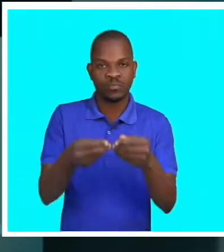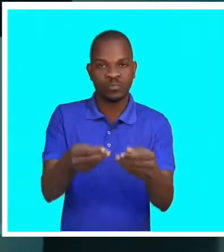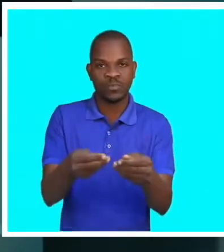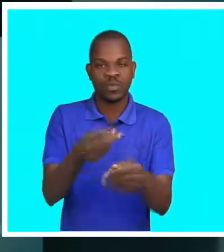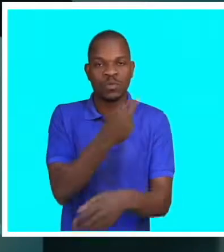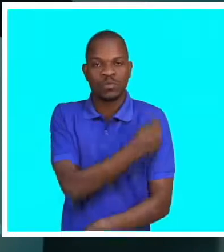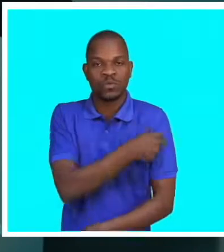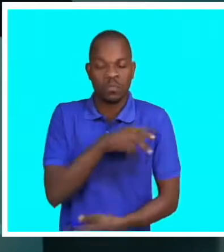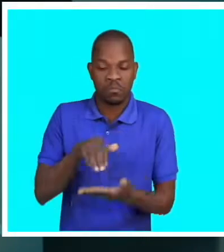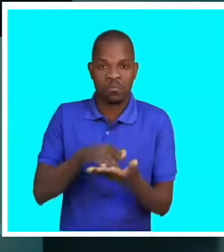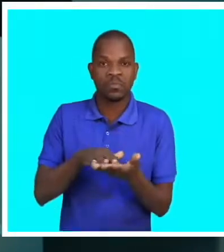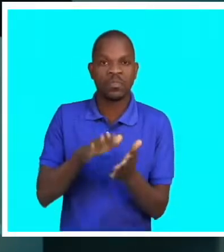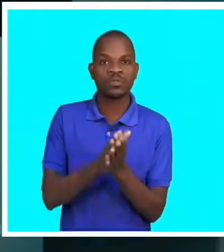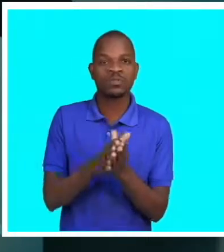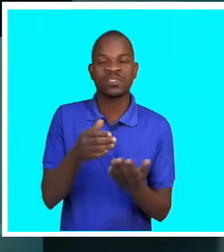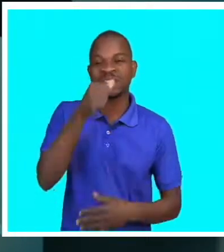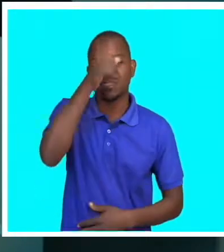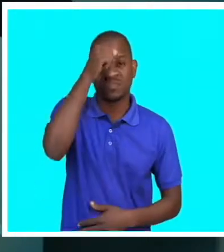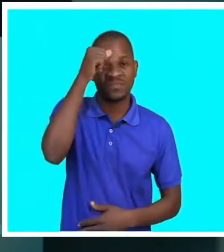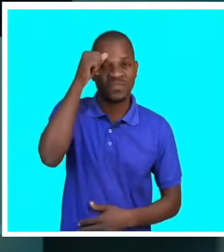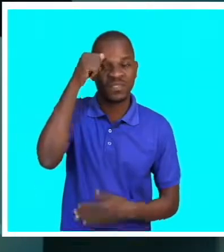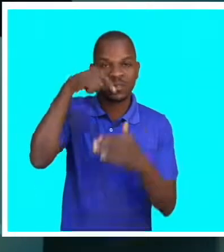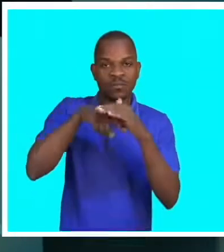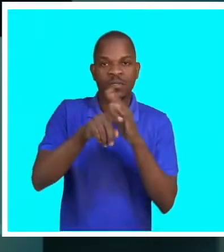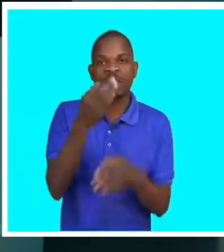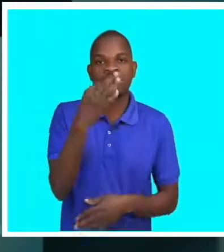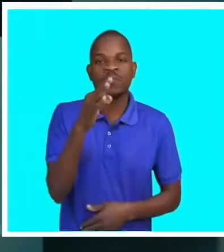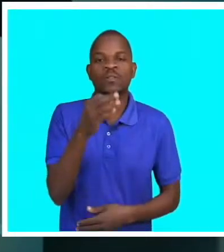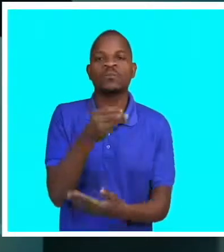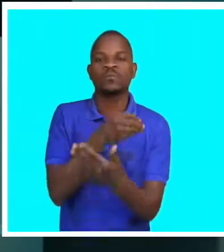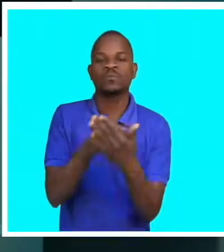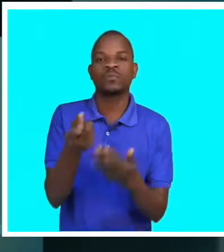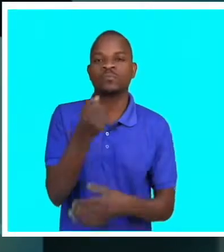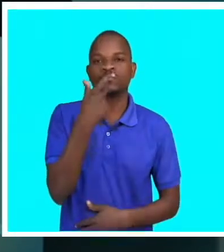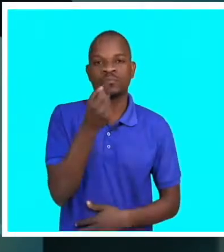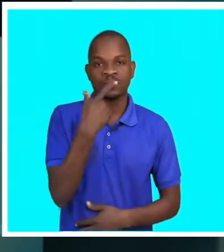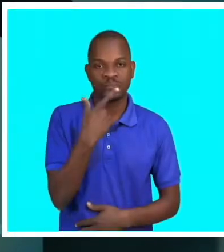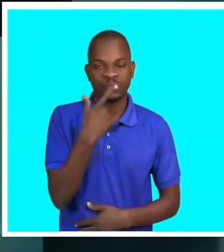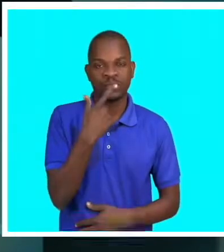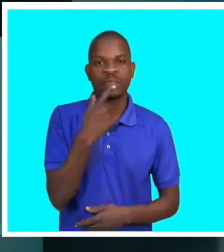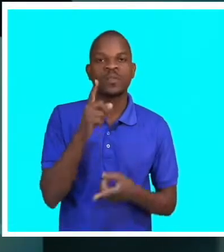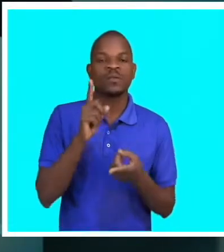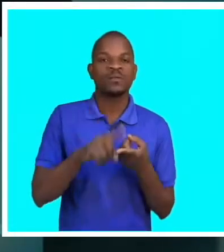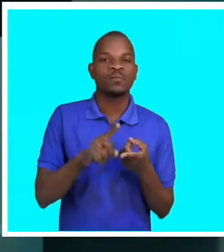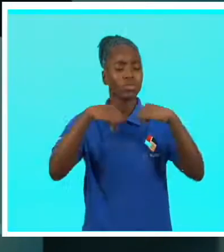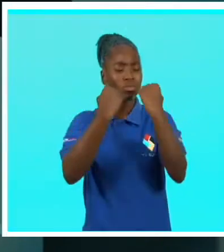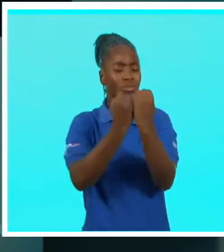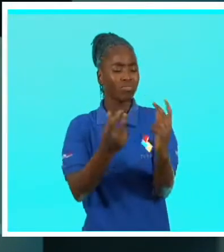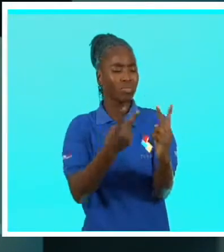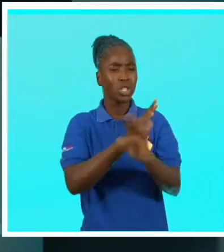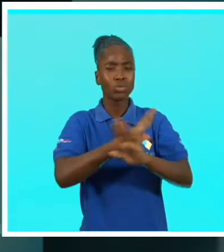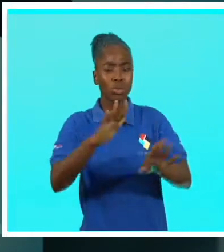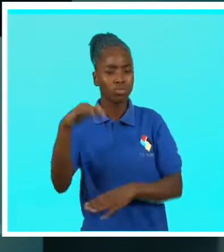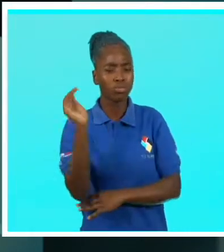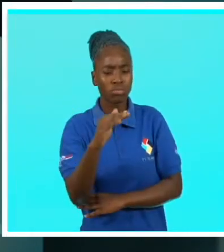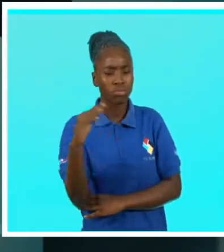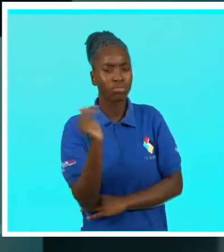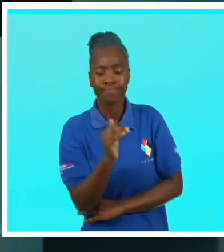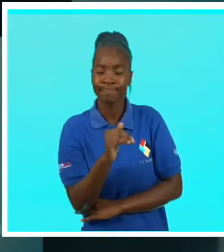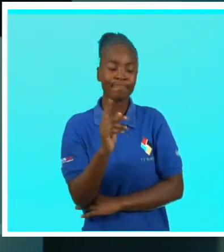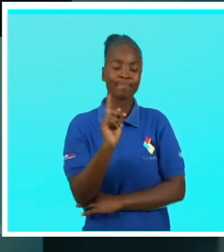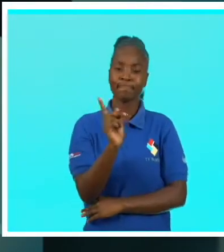vida. As receitas não vêm em braille. Fica difícil ir a uma farmácia e adquirir medicamento. As exigências